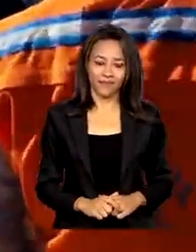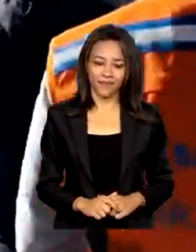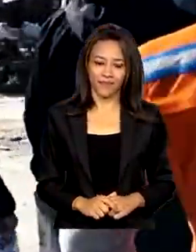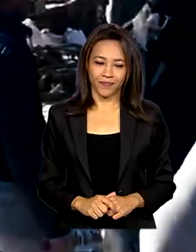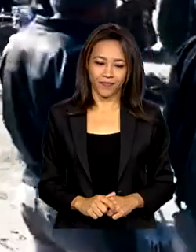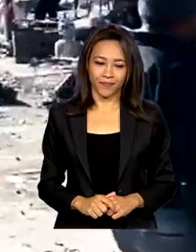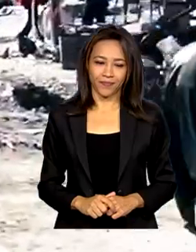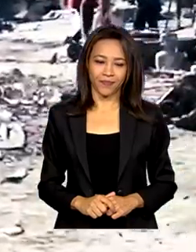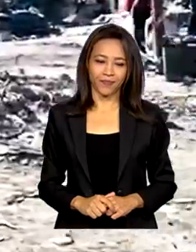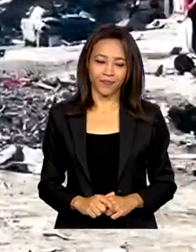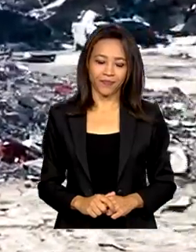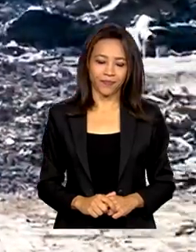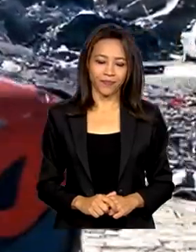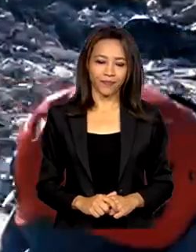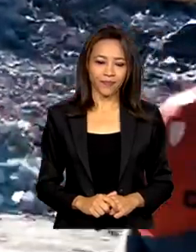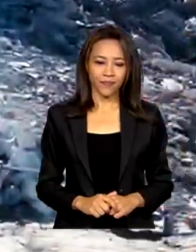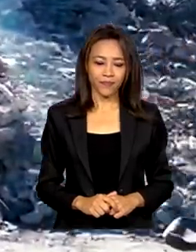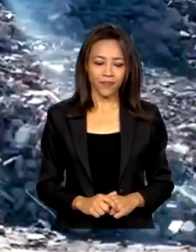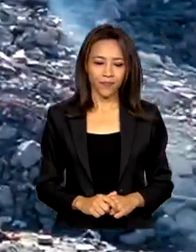O sentimento que eu tenho nesse momento é